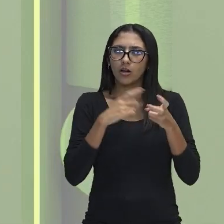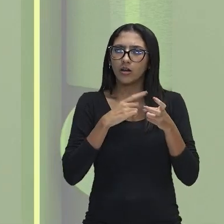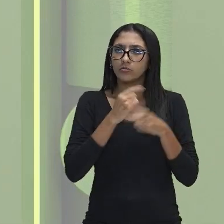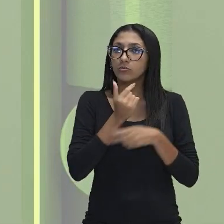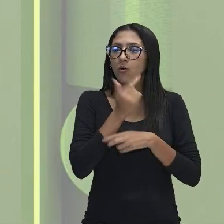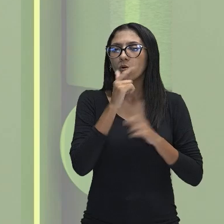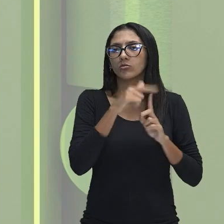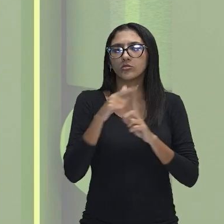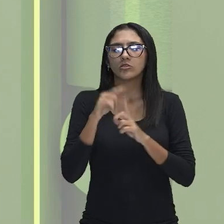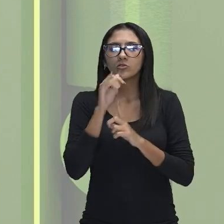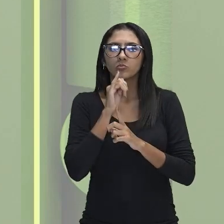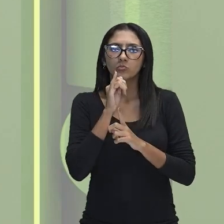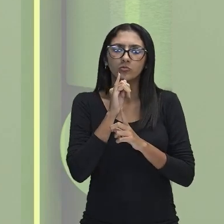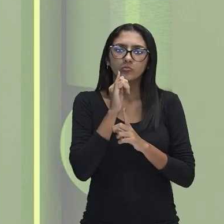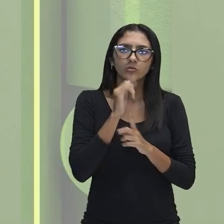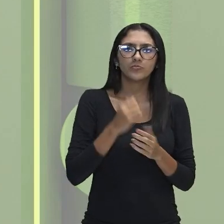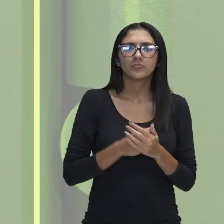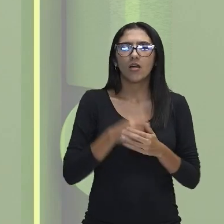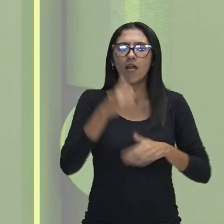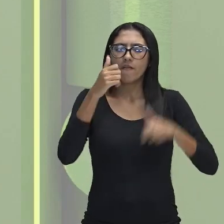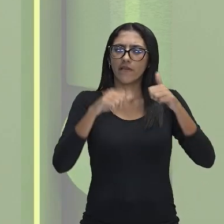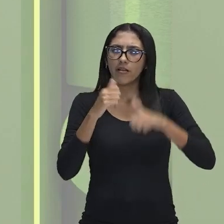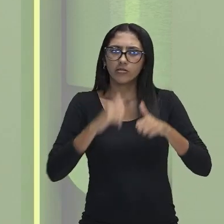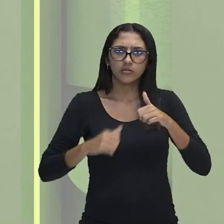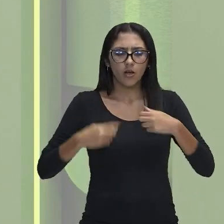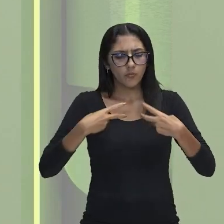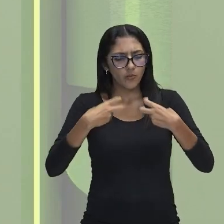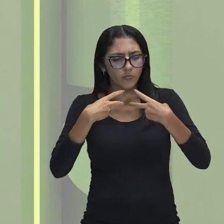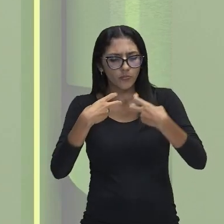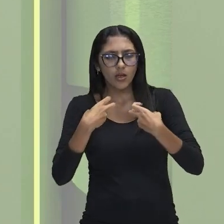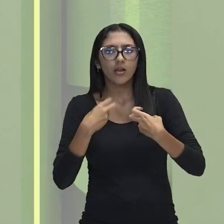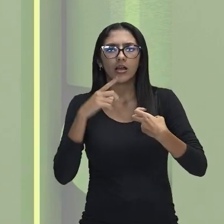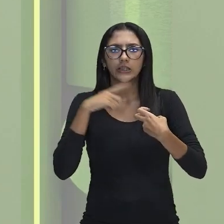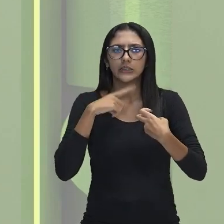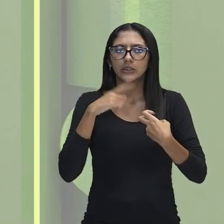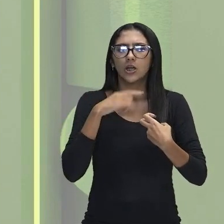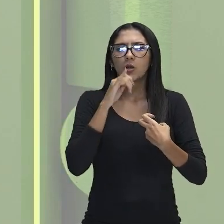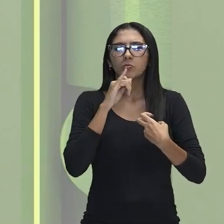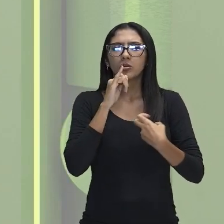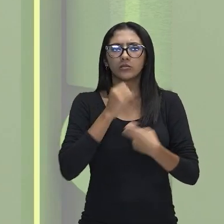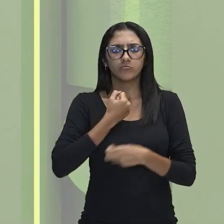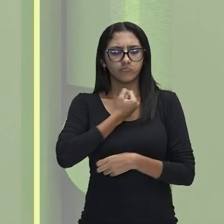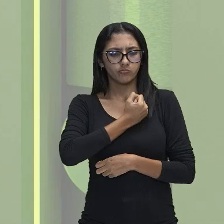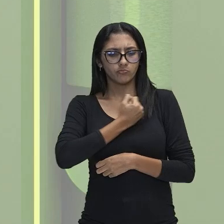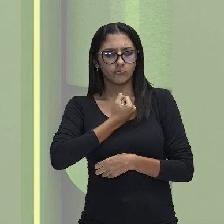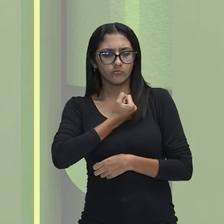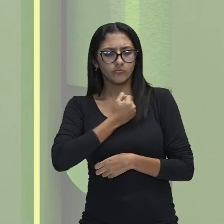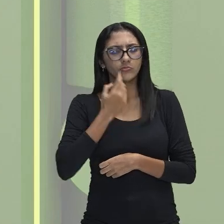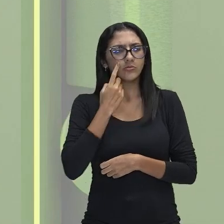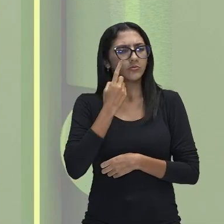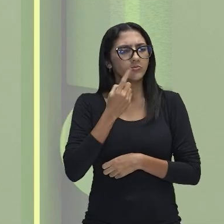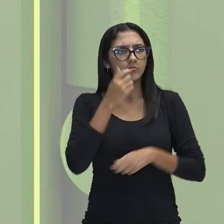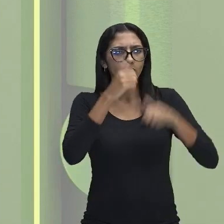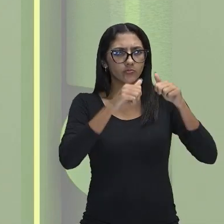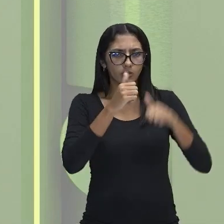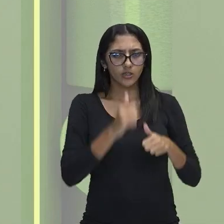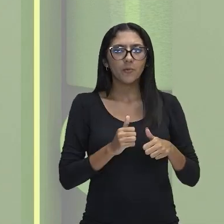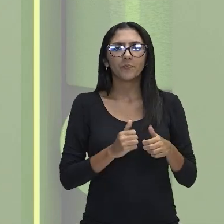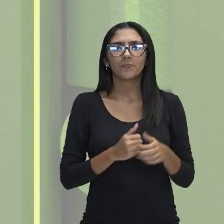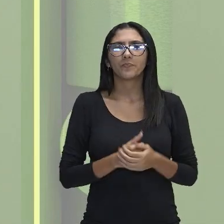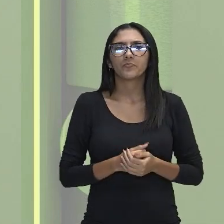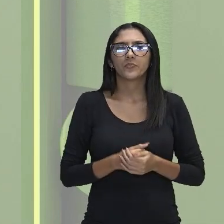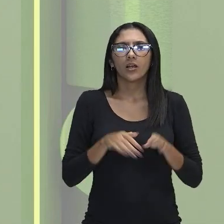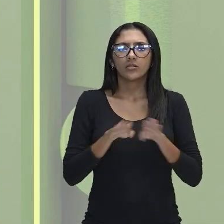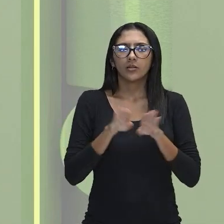exames, como um ecocardiograma, que é uma espécie de ultrassom do seu coração. O teste